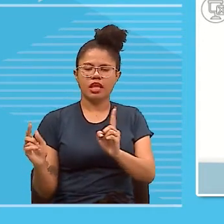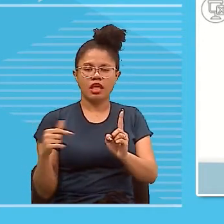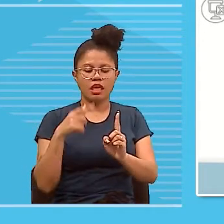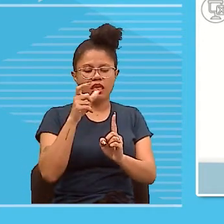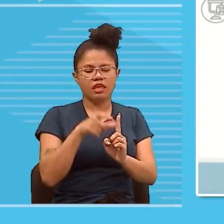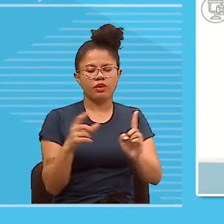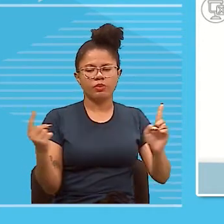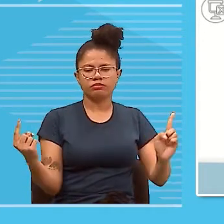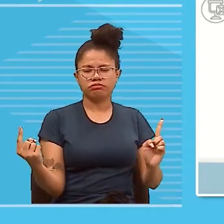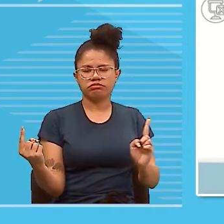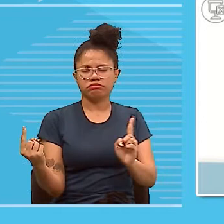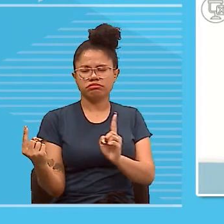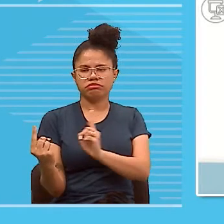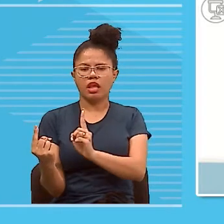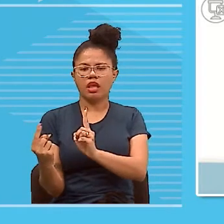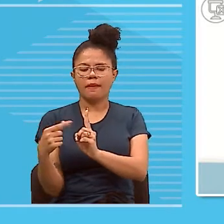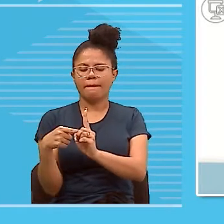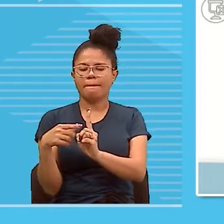forte